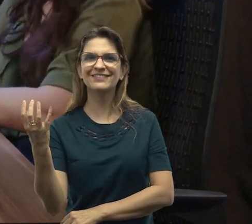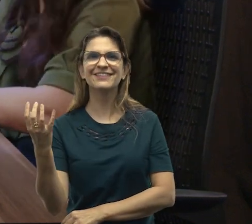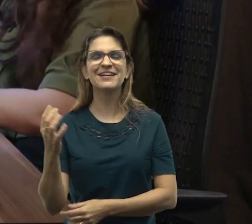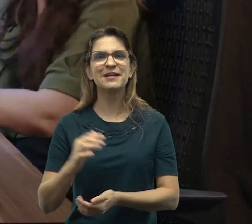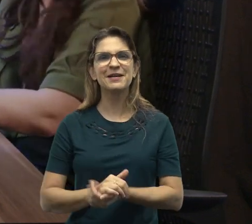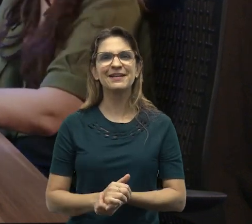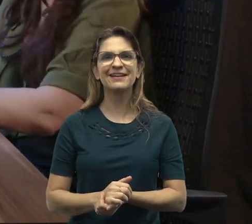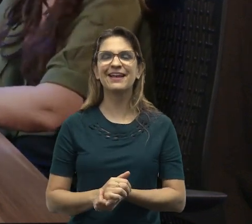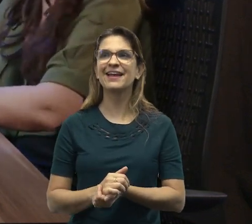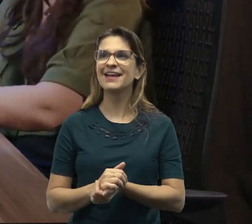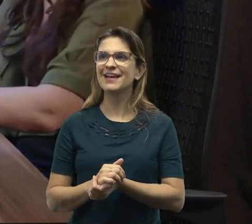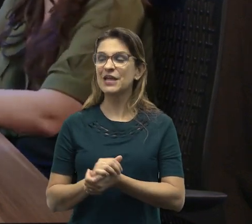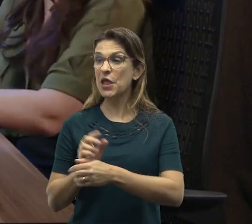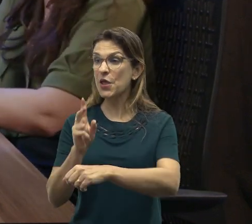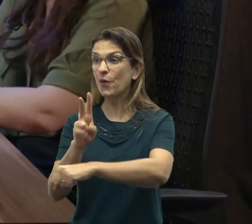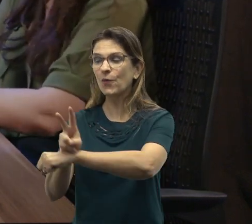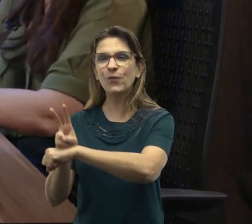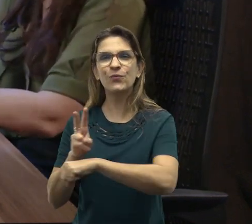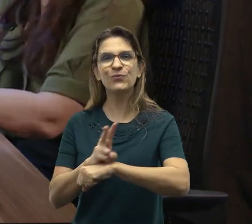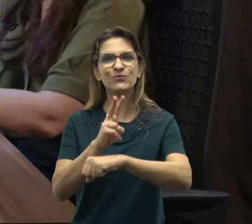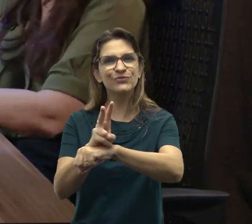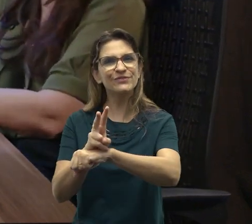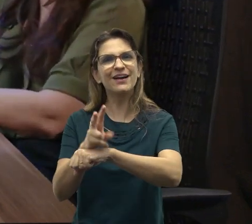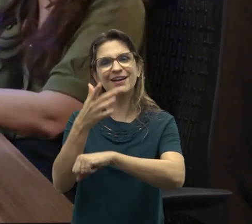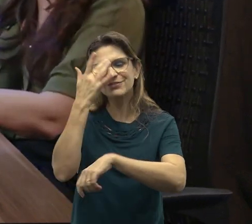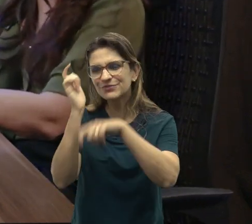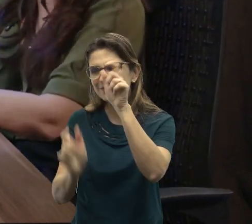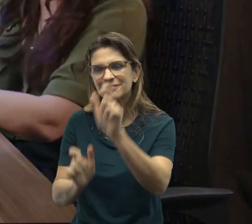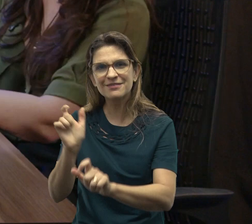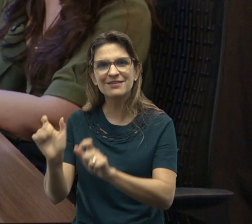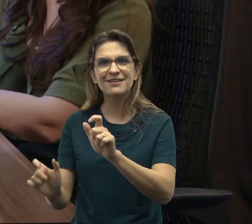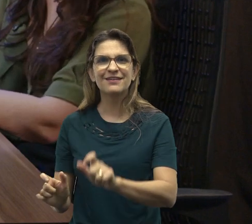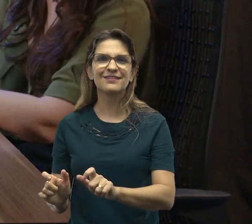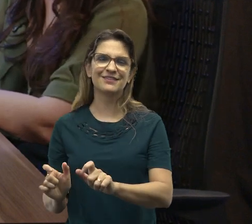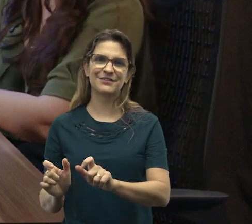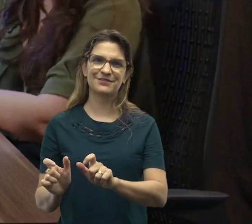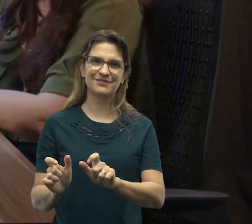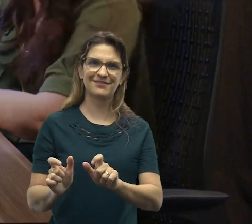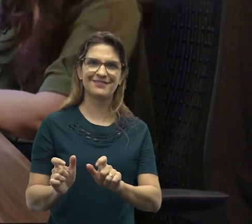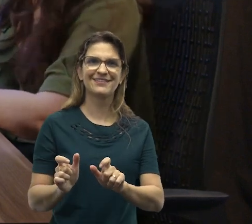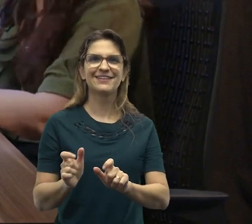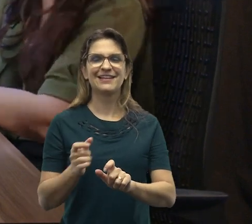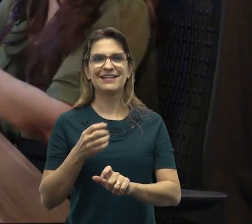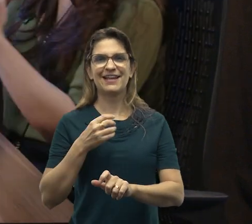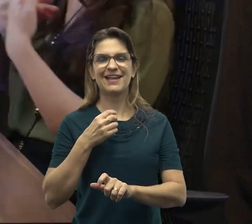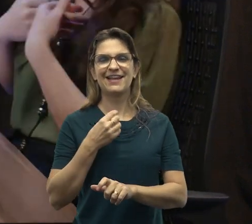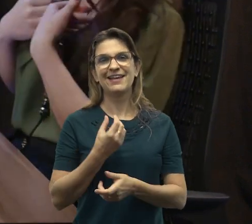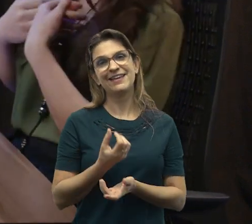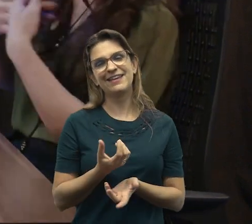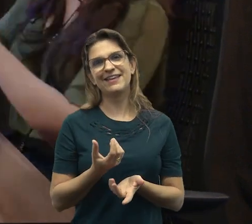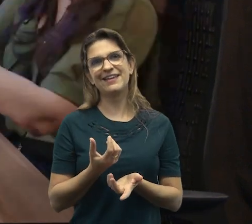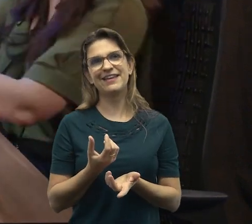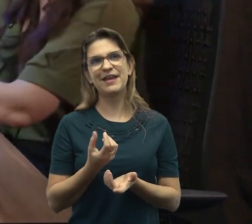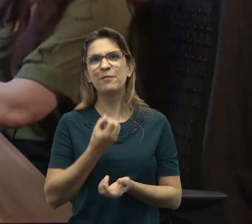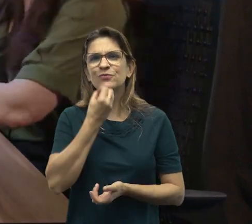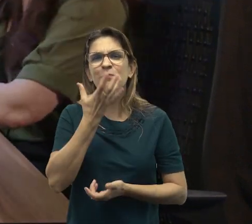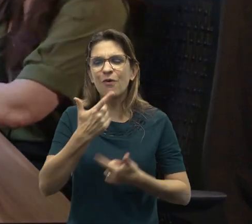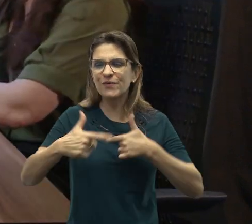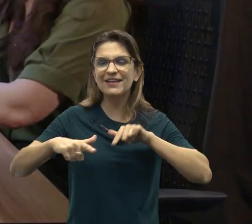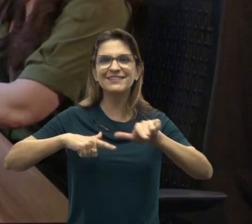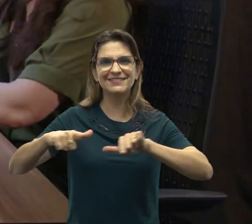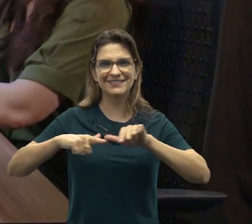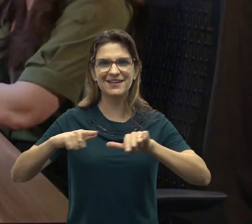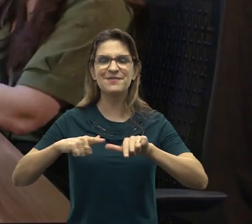É basicamente isso, né? E sempre todos assim que acabam fazendo essa entrega mais recebem do que doam. Sem